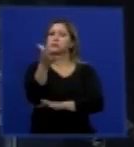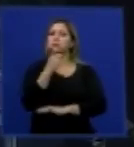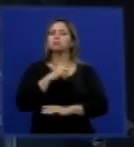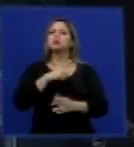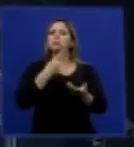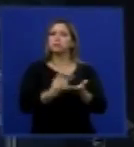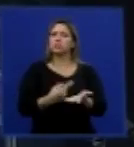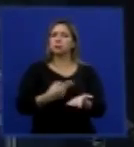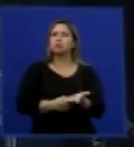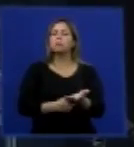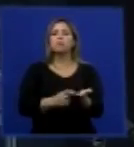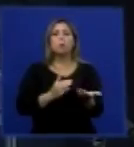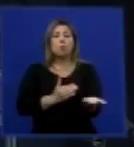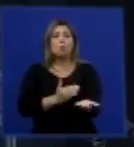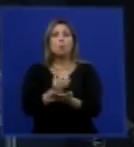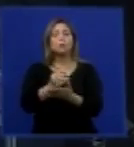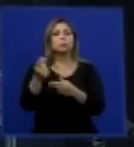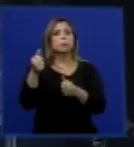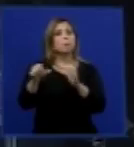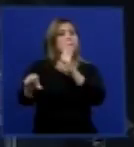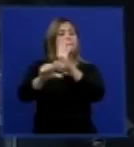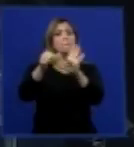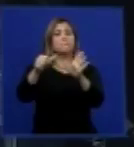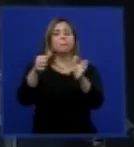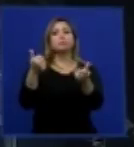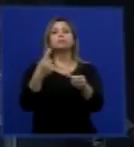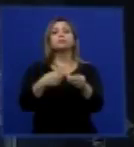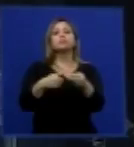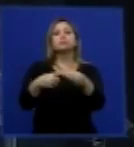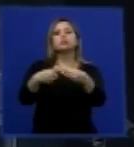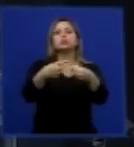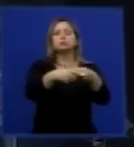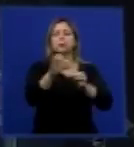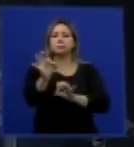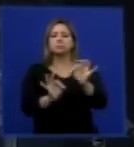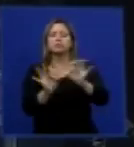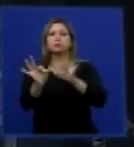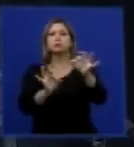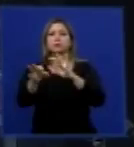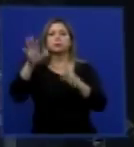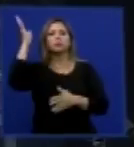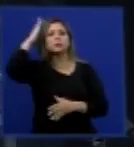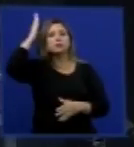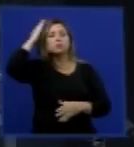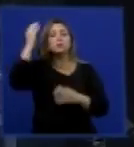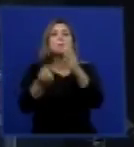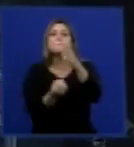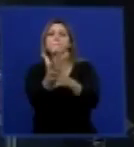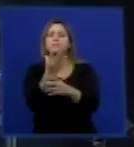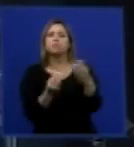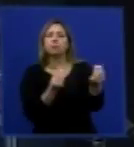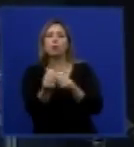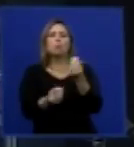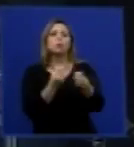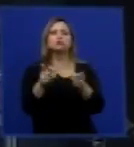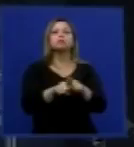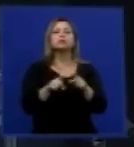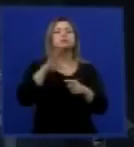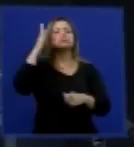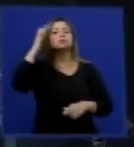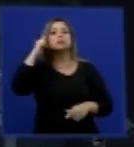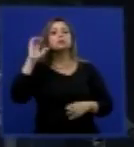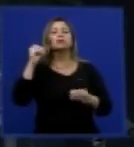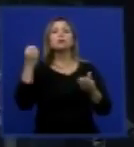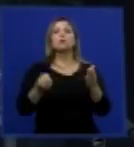de ser o primeiro município do interior do Estado do paran a estruturar criar e estruturar objetivamente